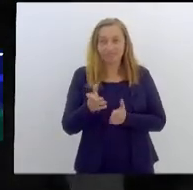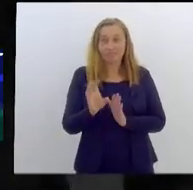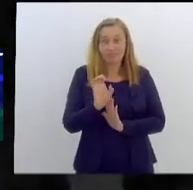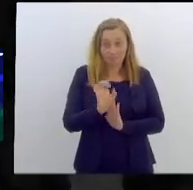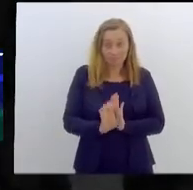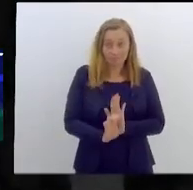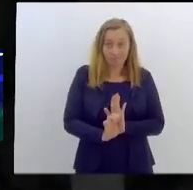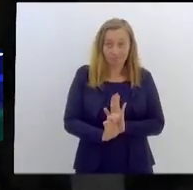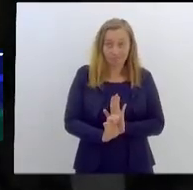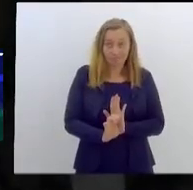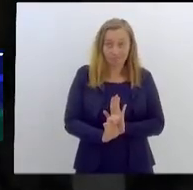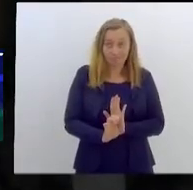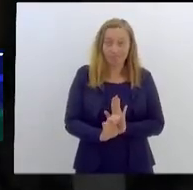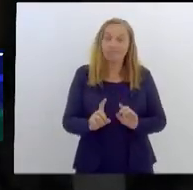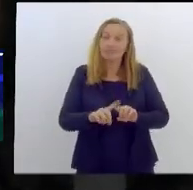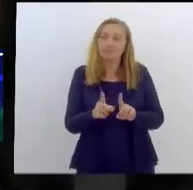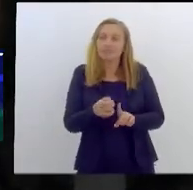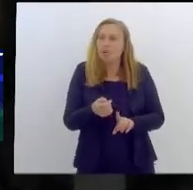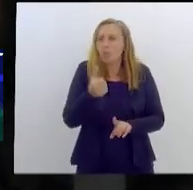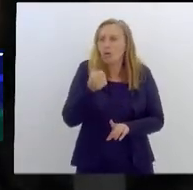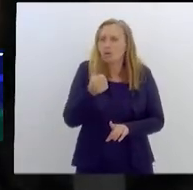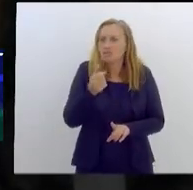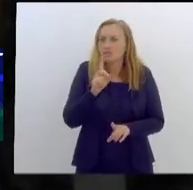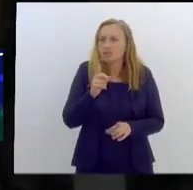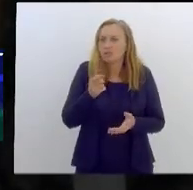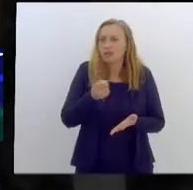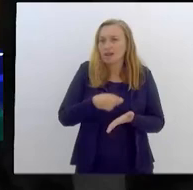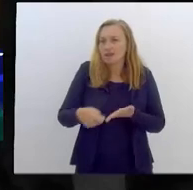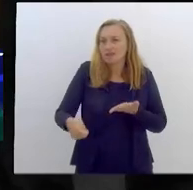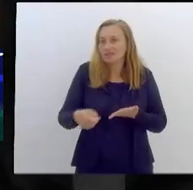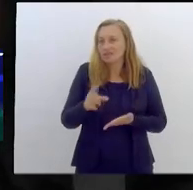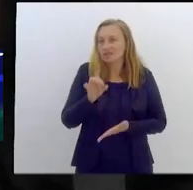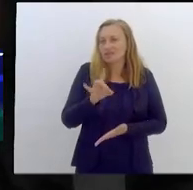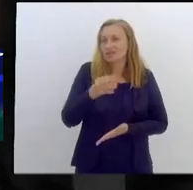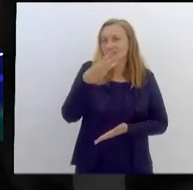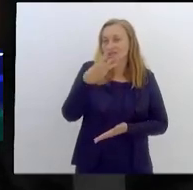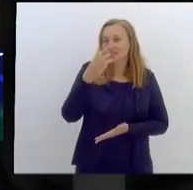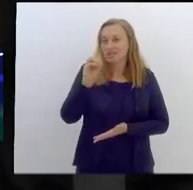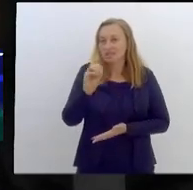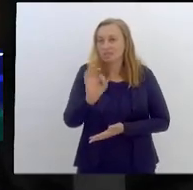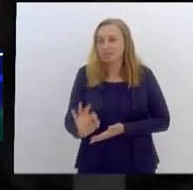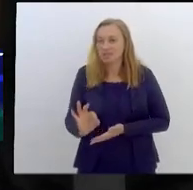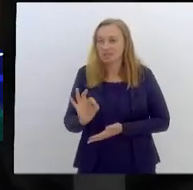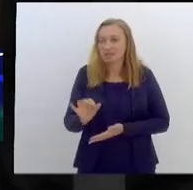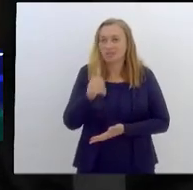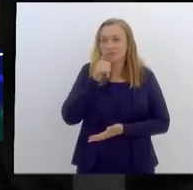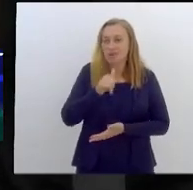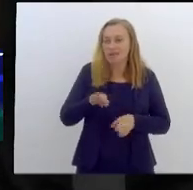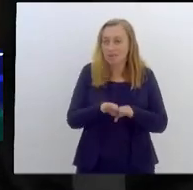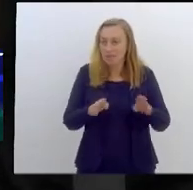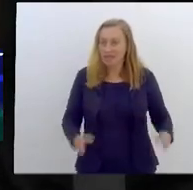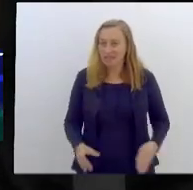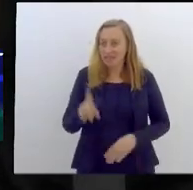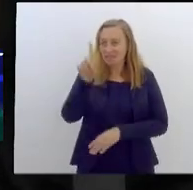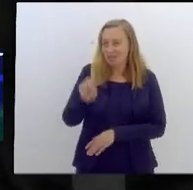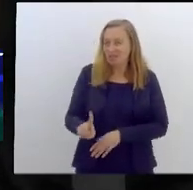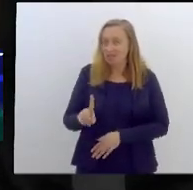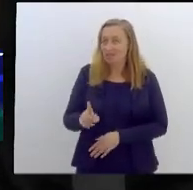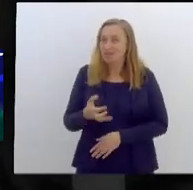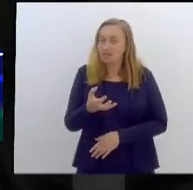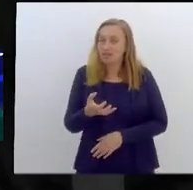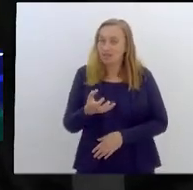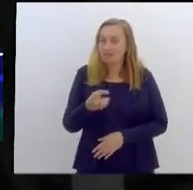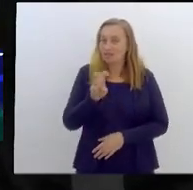emenda, mas eu quase não assino, porque era só 30% das mulheres na mesa diretora. Eu gostaria de adicionar que